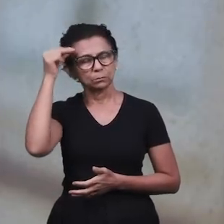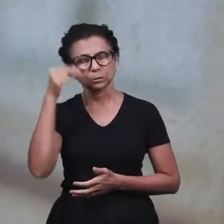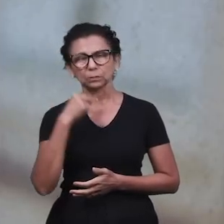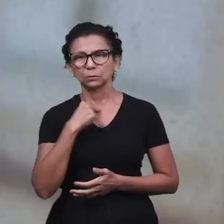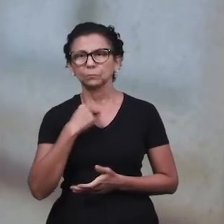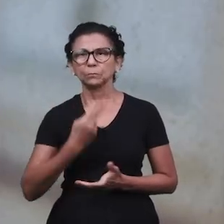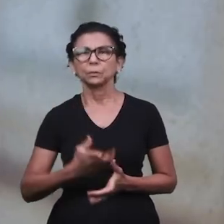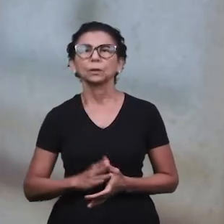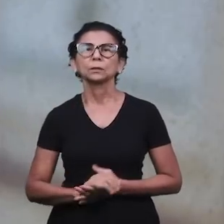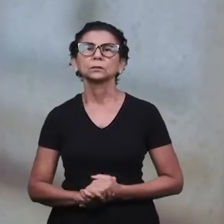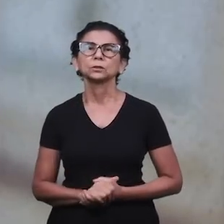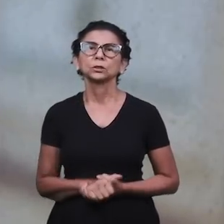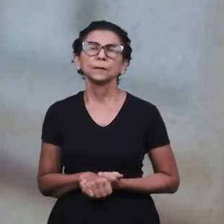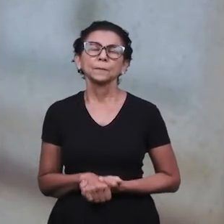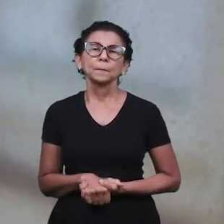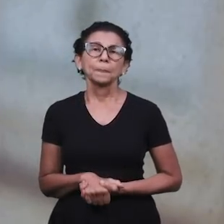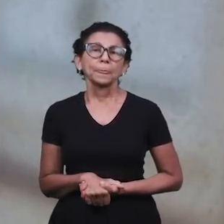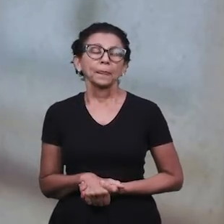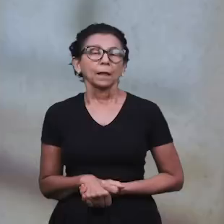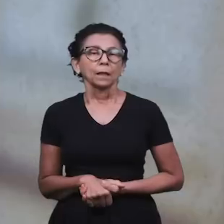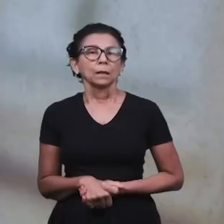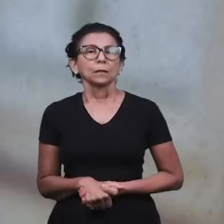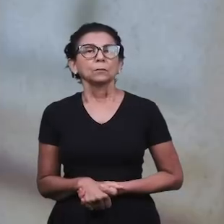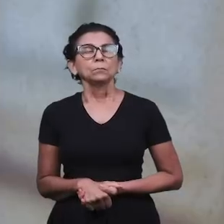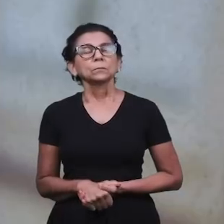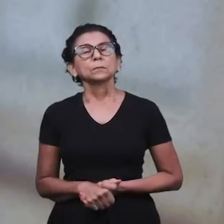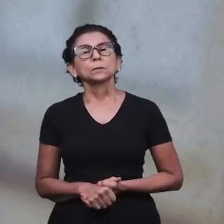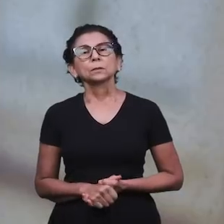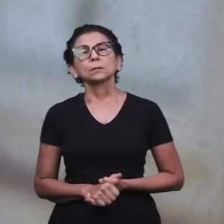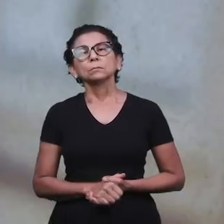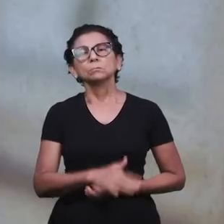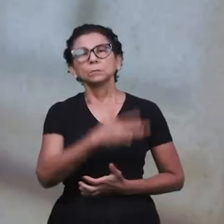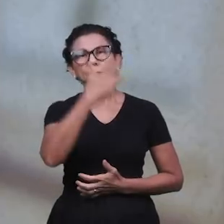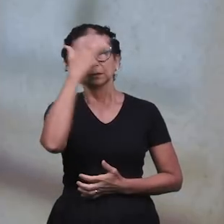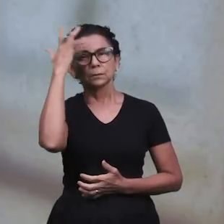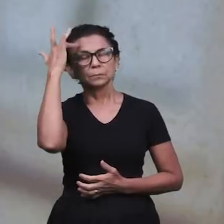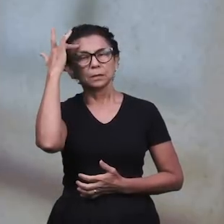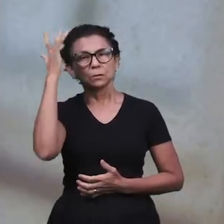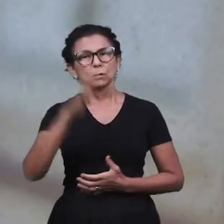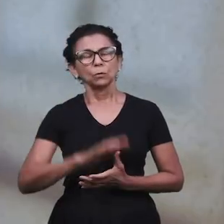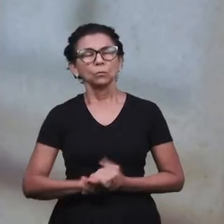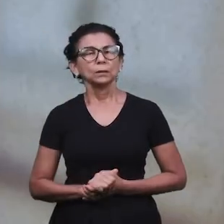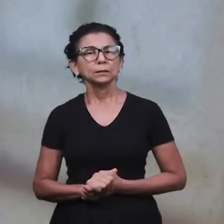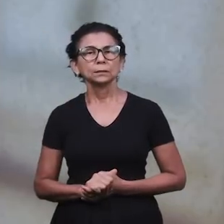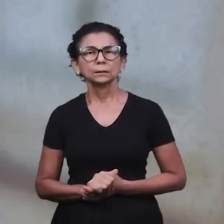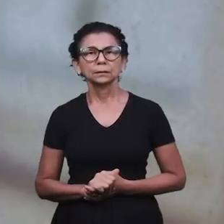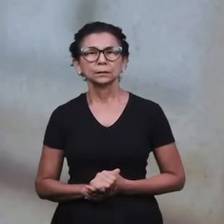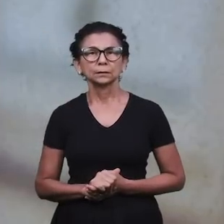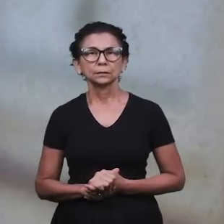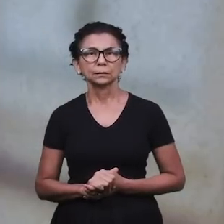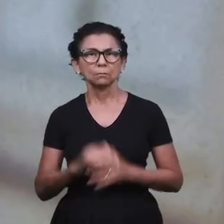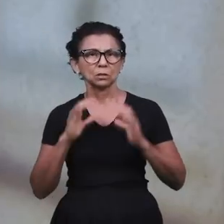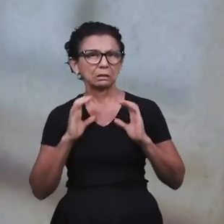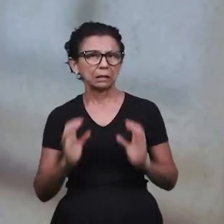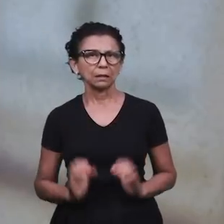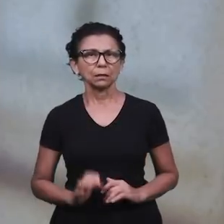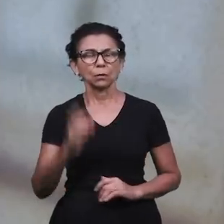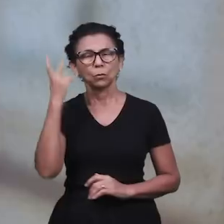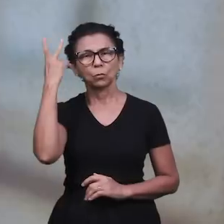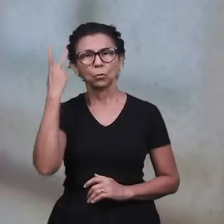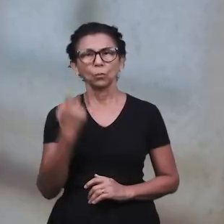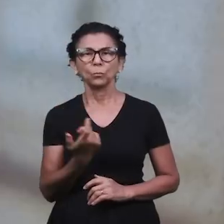encerrado. Mas em tese, como nós falamos, pessoas físicas e também pequenas empresas podem, digamos assim, ser